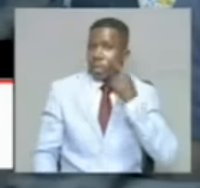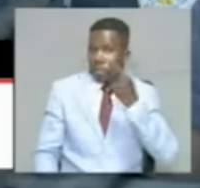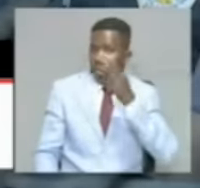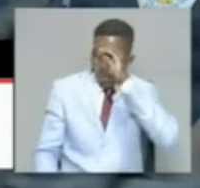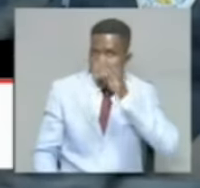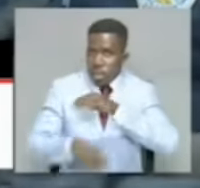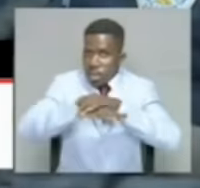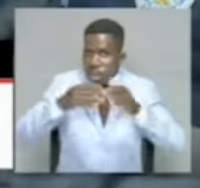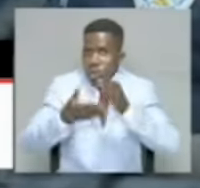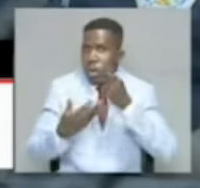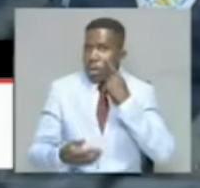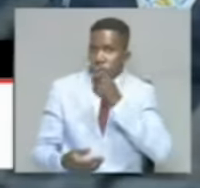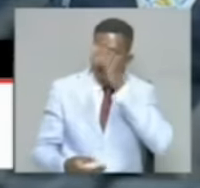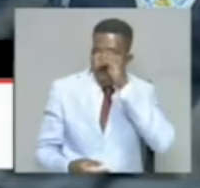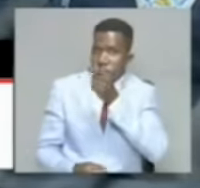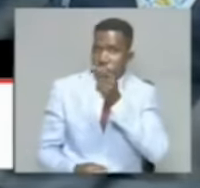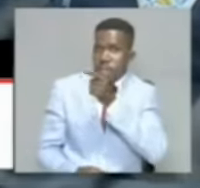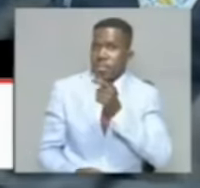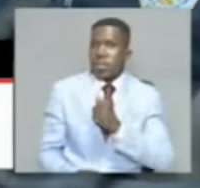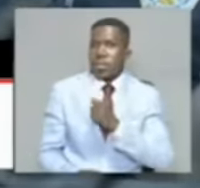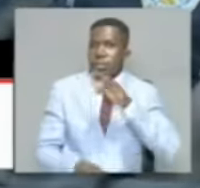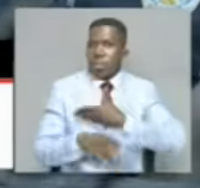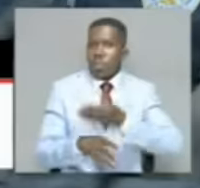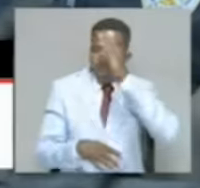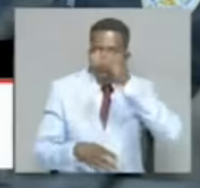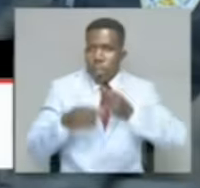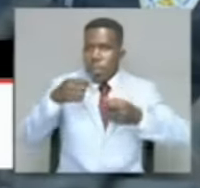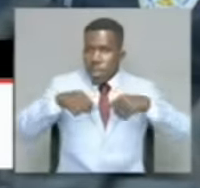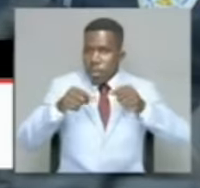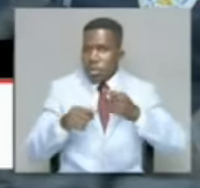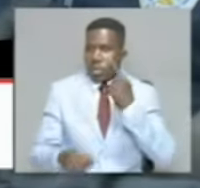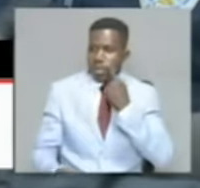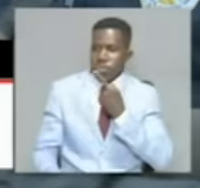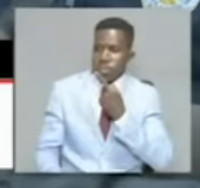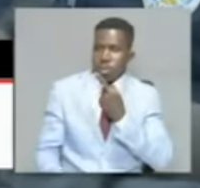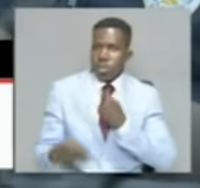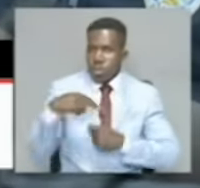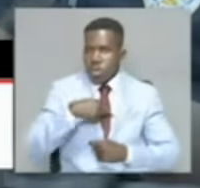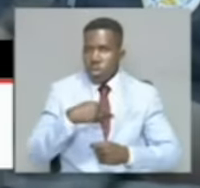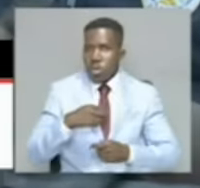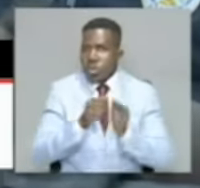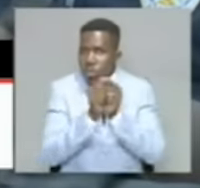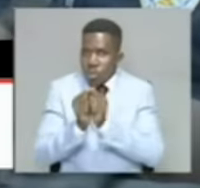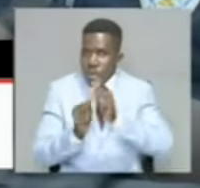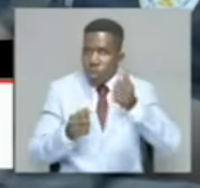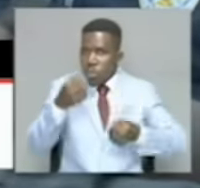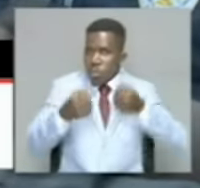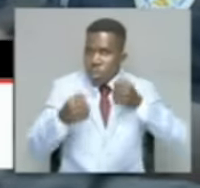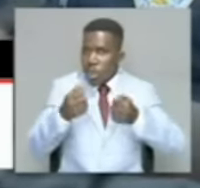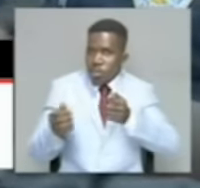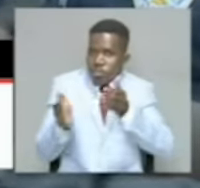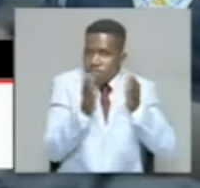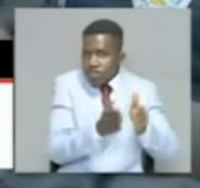para sair. E o homem da moto ficou preparado. Lá pegamos, encostamos o carro num